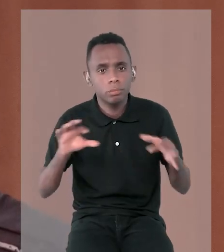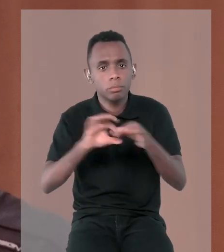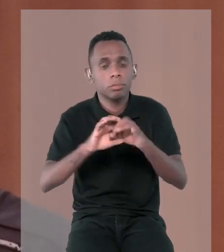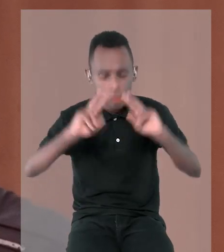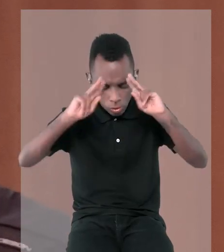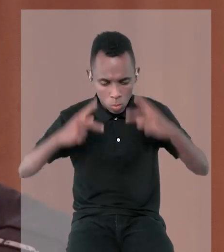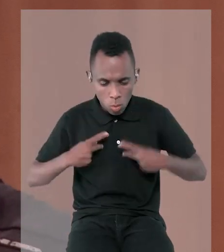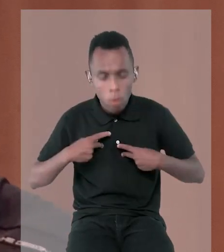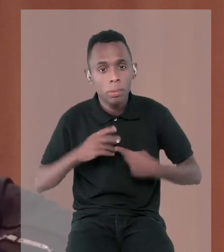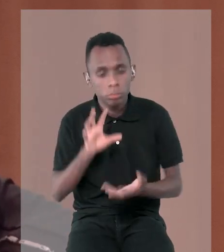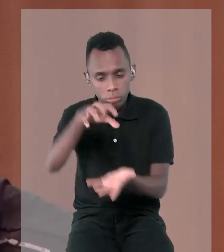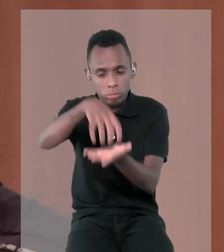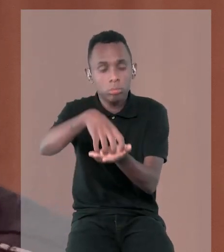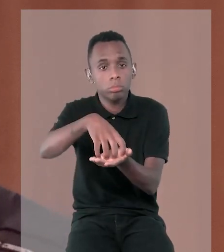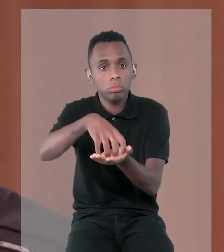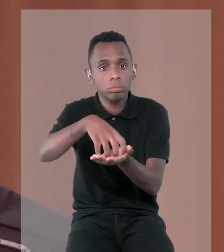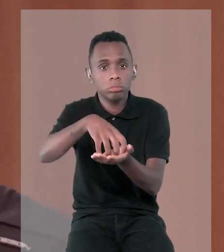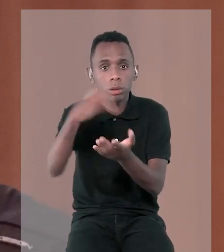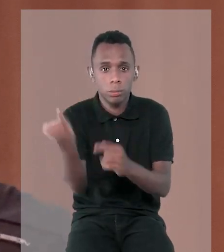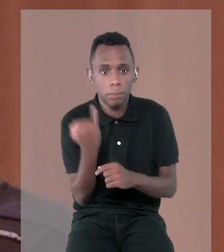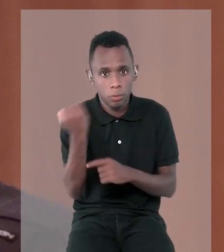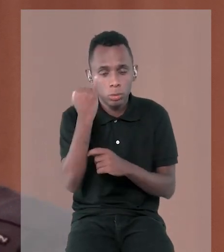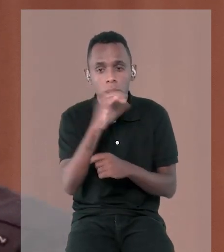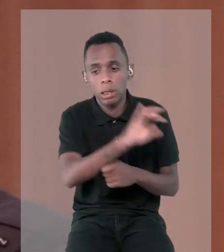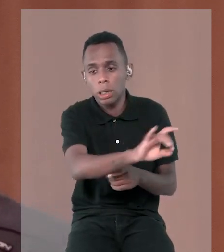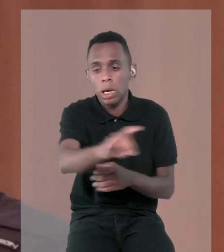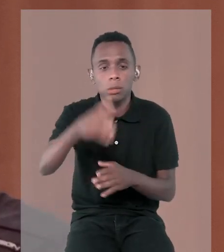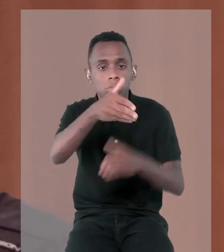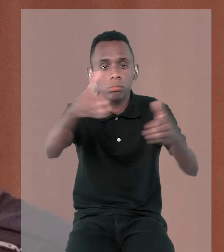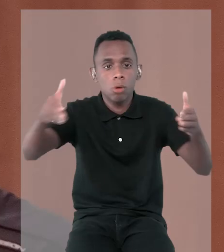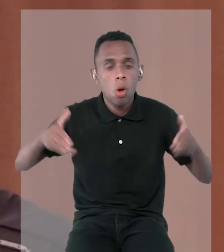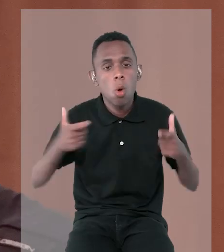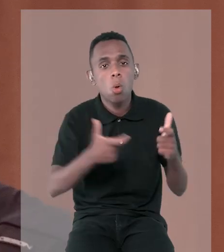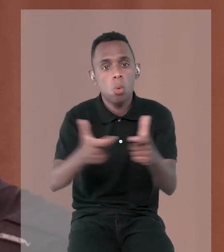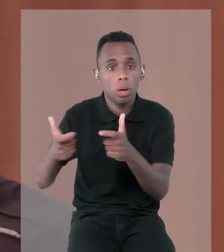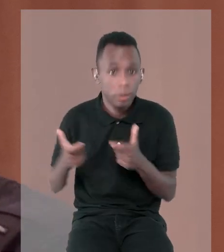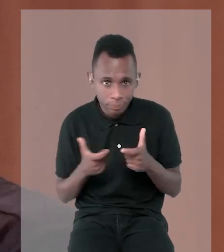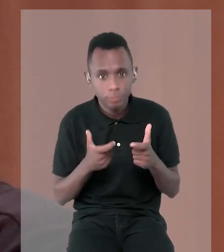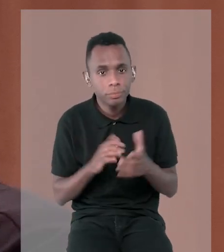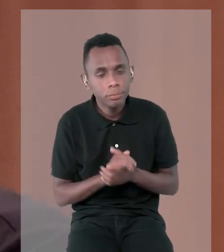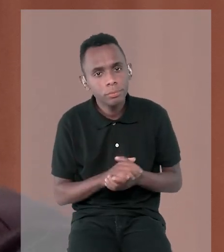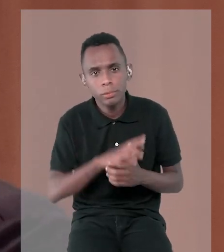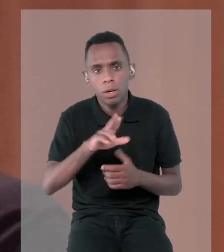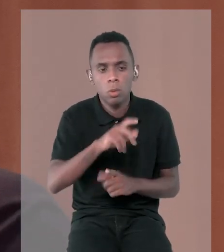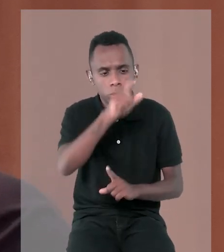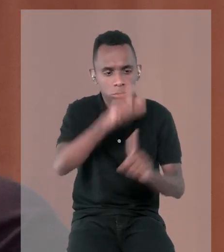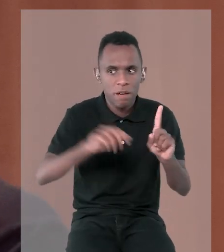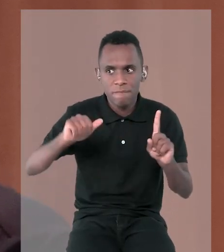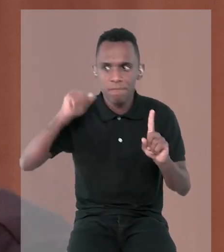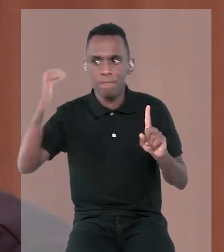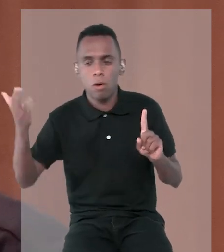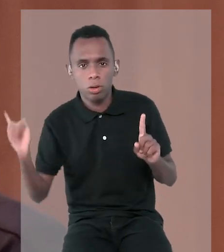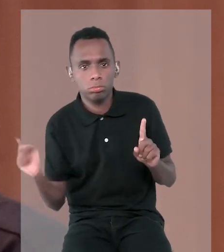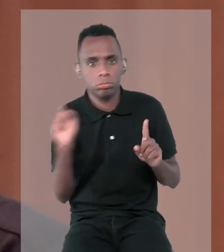homem no centro, nas margens, em cada lugar do território. E não é um sujeito de fora que